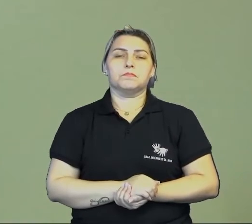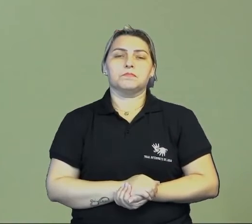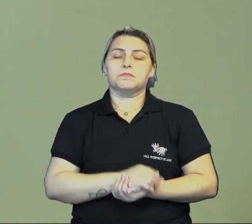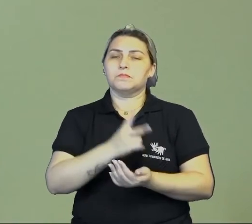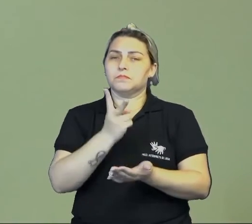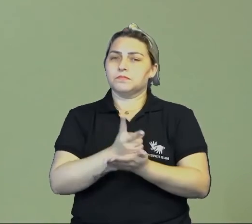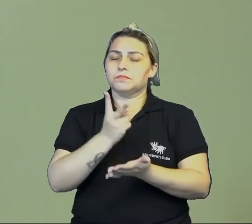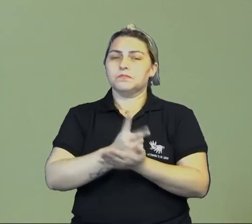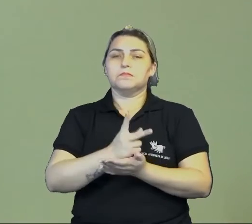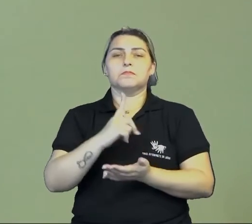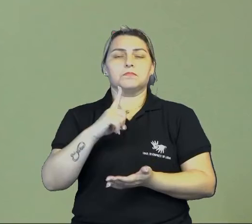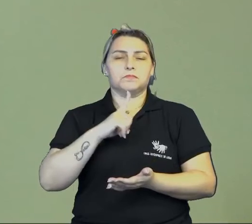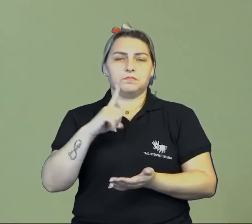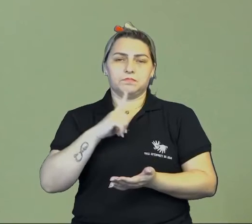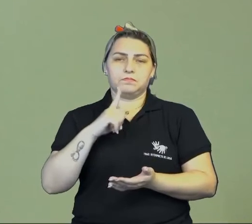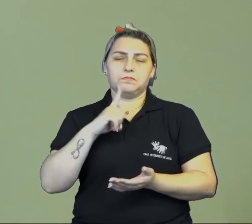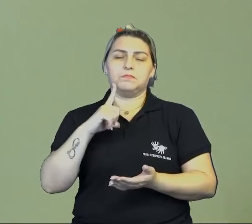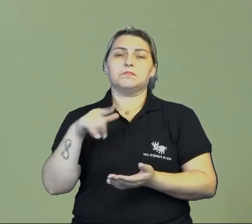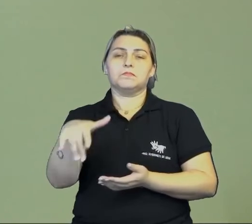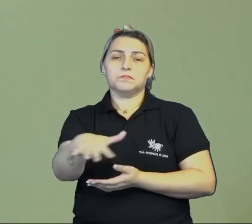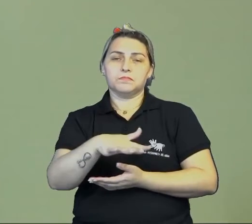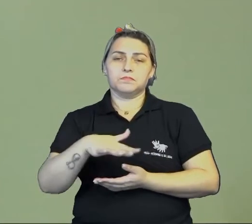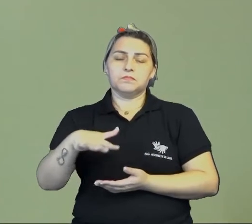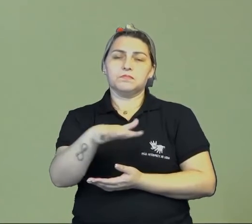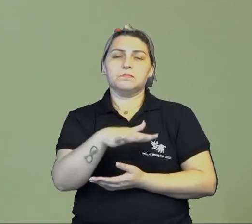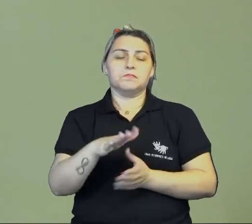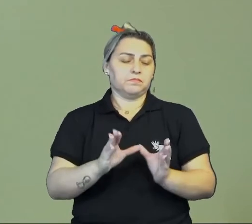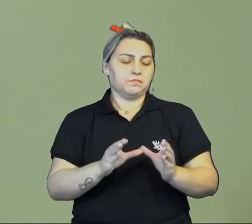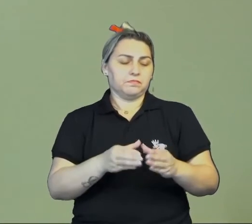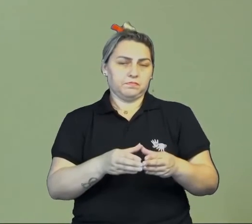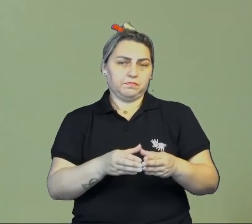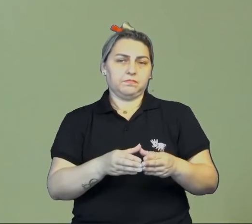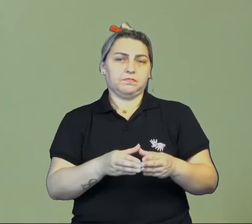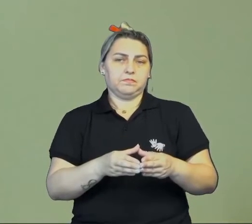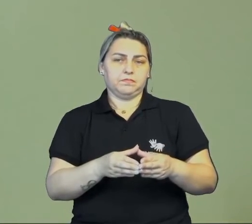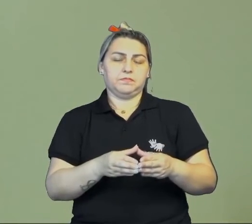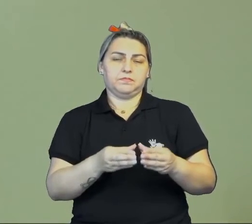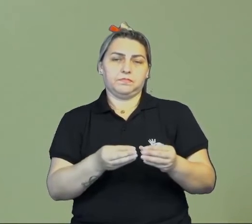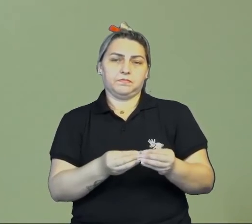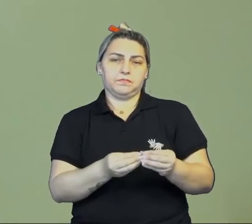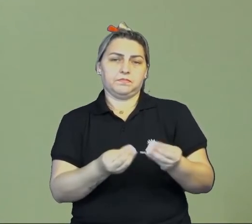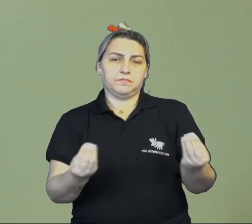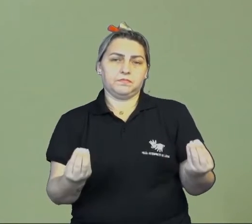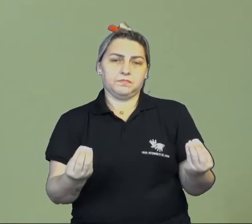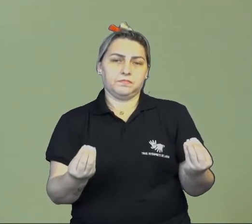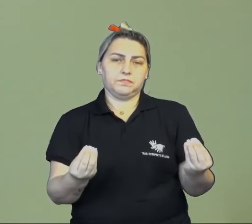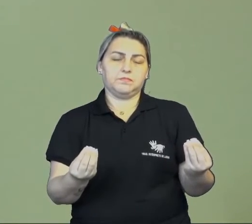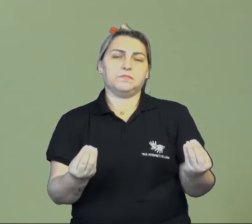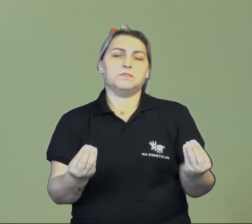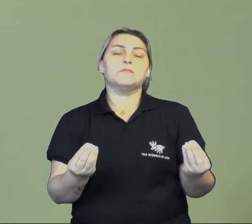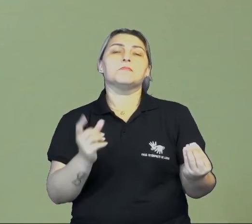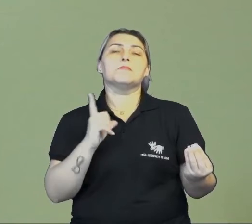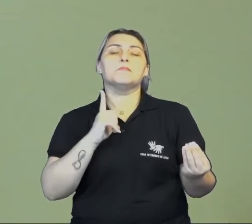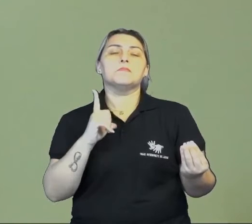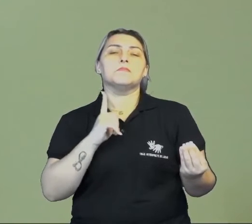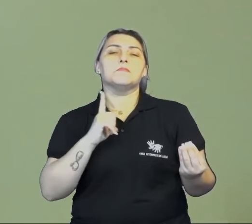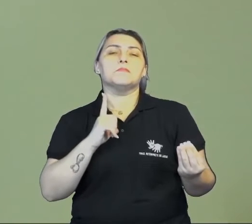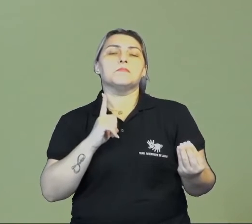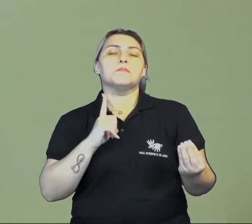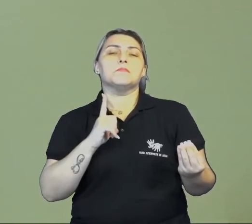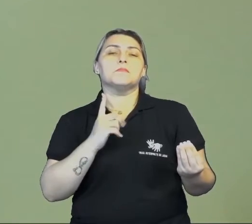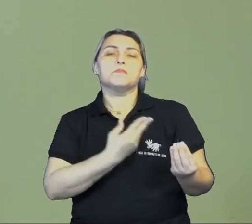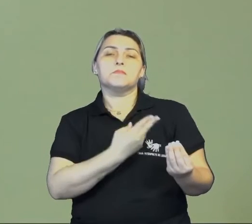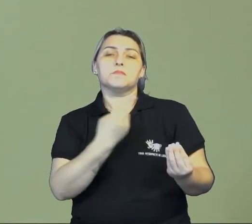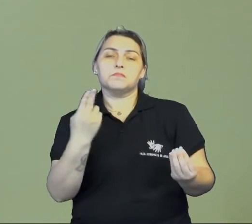há estratos na sociedade. Essa fragmentação, ela vai receber